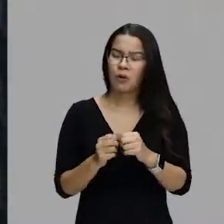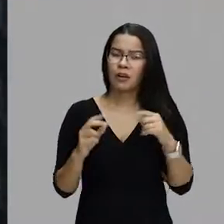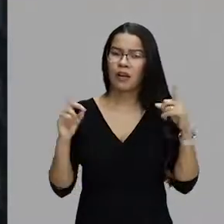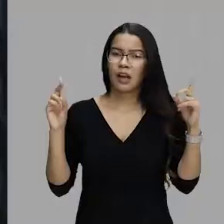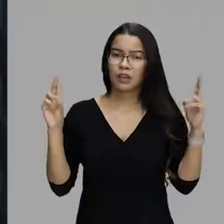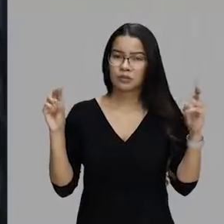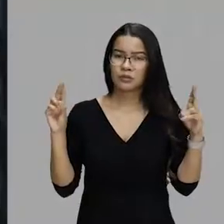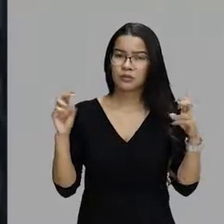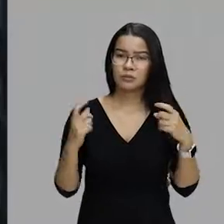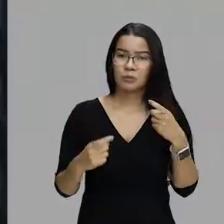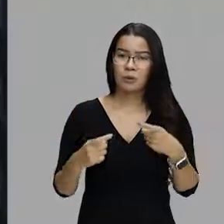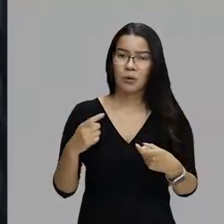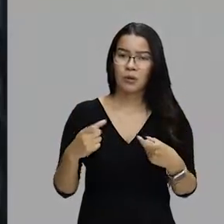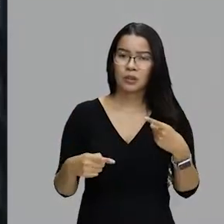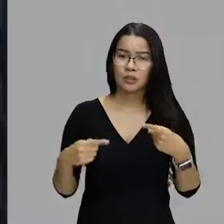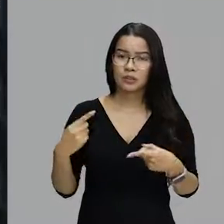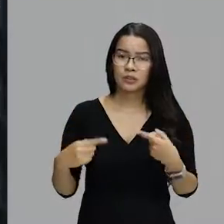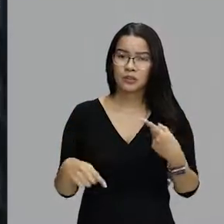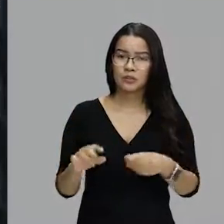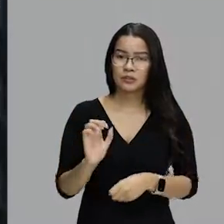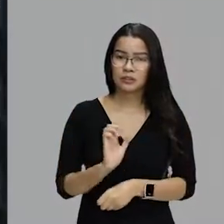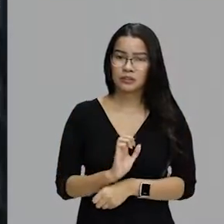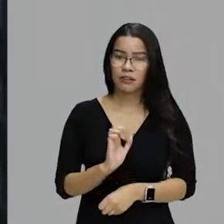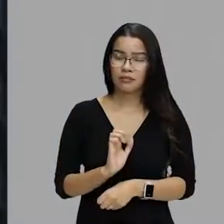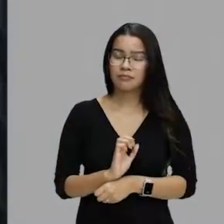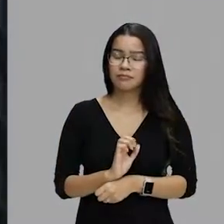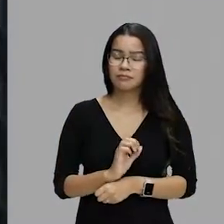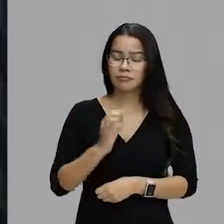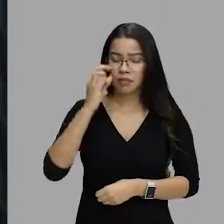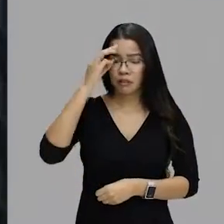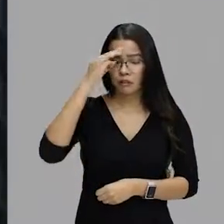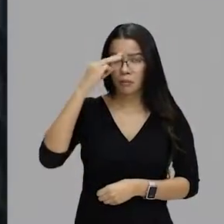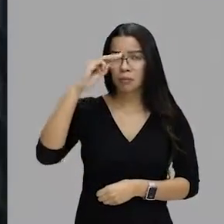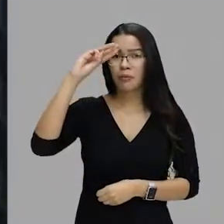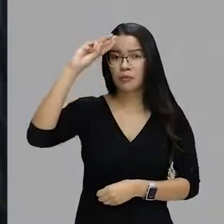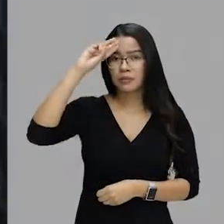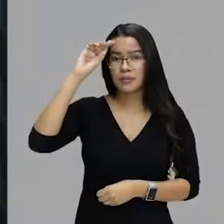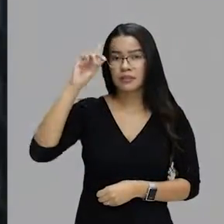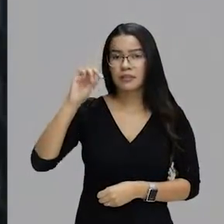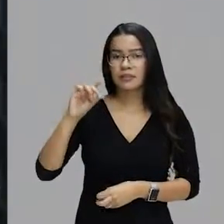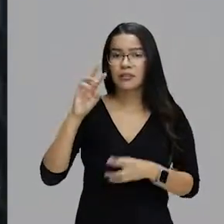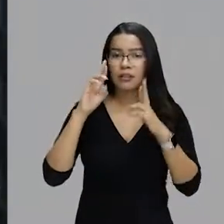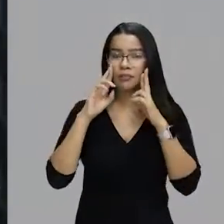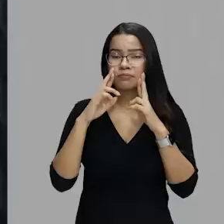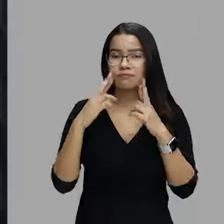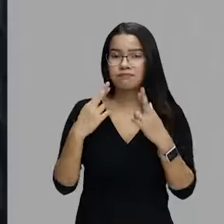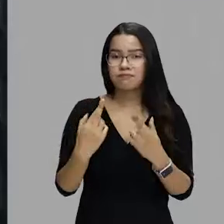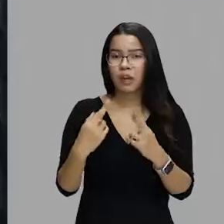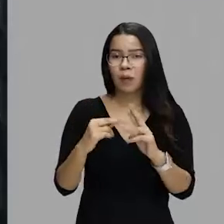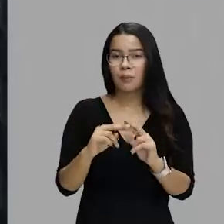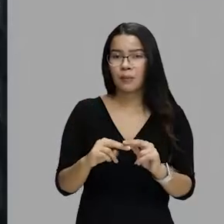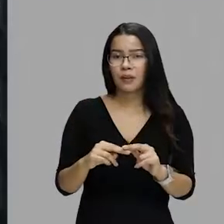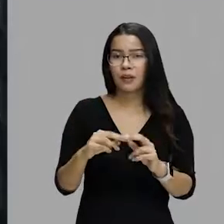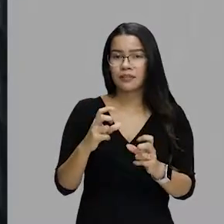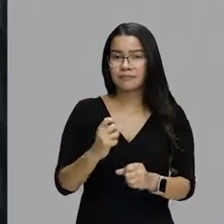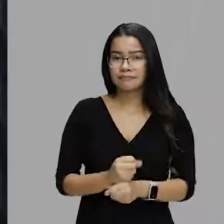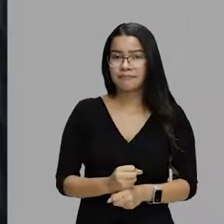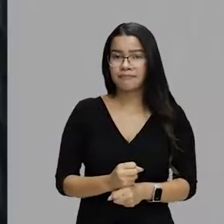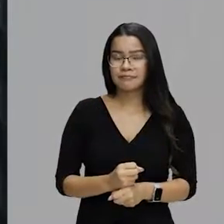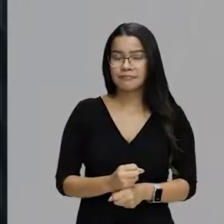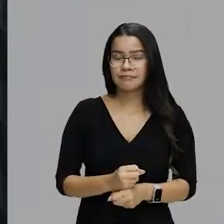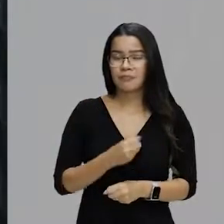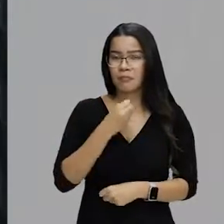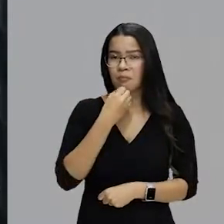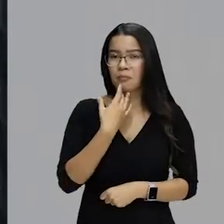inclusive, muitas das vezes, serão responsáveis pelos resultados eleitorais, favoráveis, evidentemente, ao